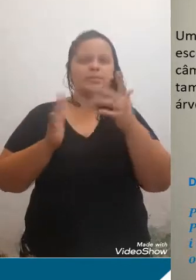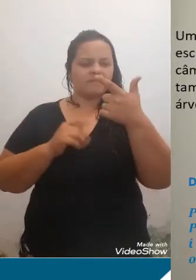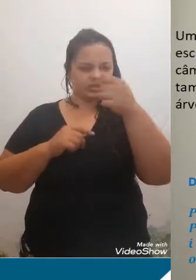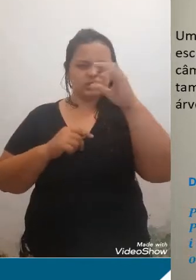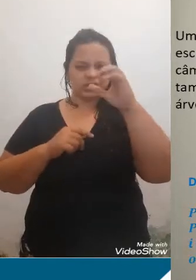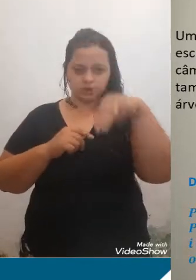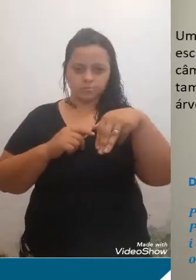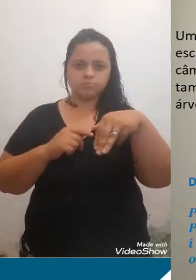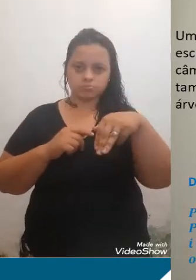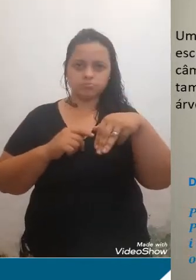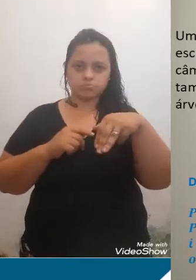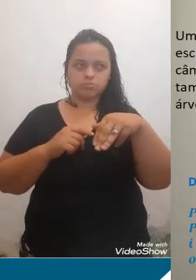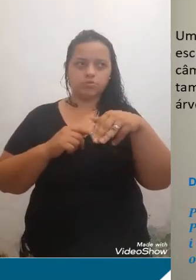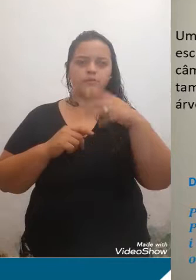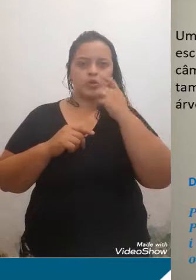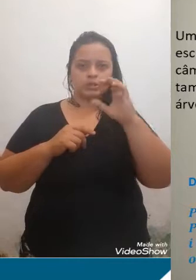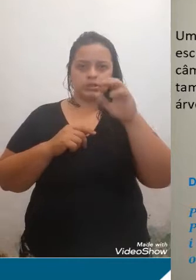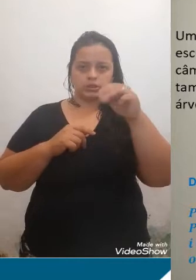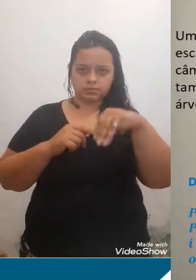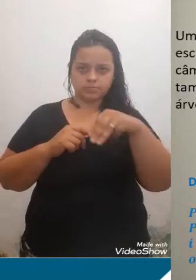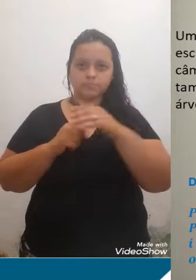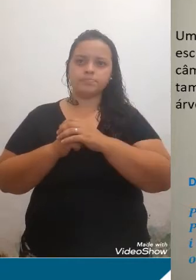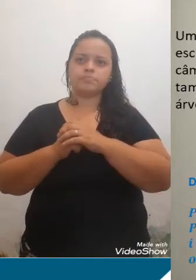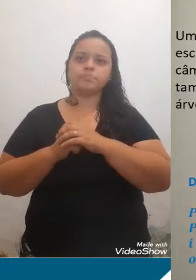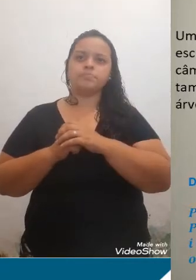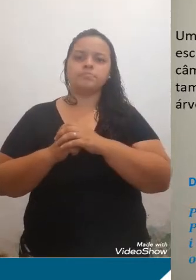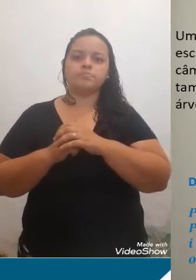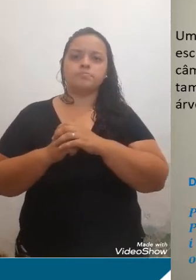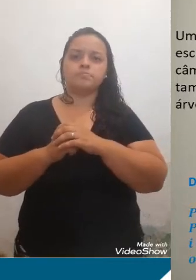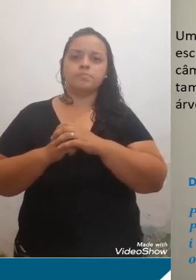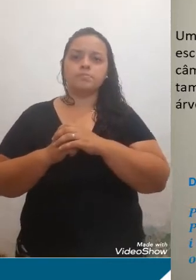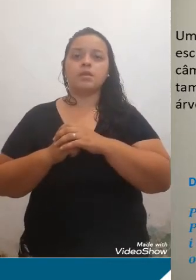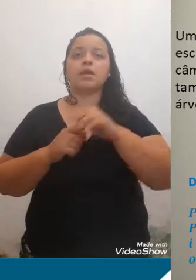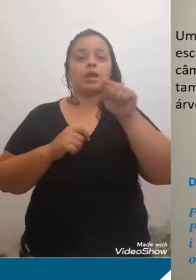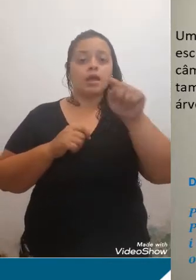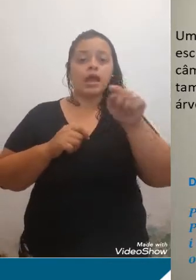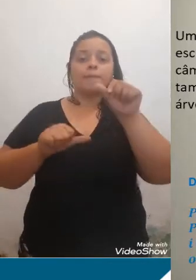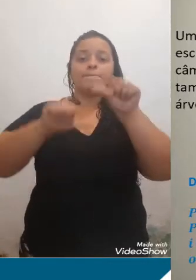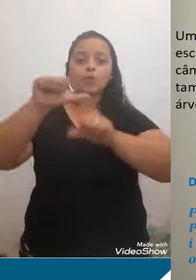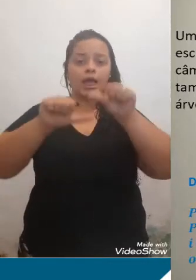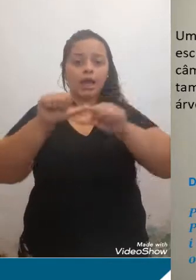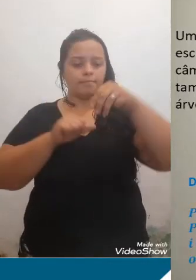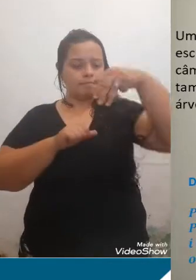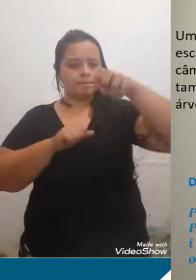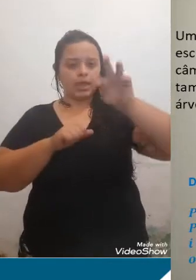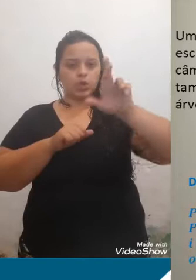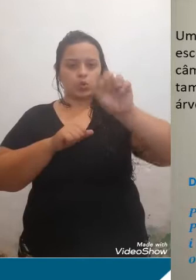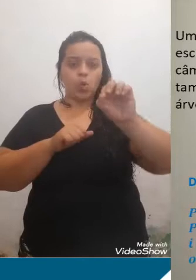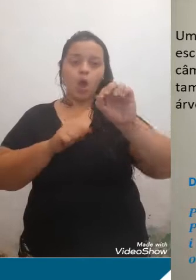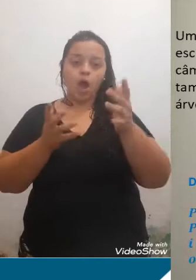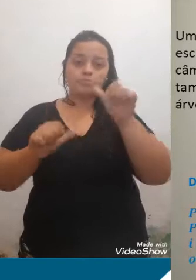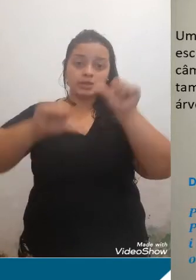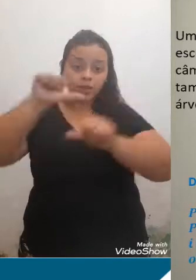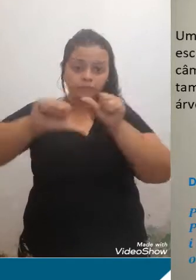de 20 centímetros. Na verdade, o P', né? Que é de 20 centímetros, ok? Transformando isso para metros,